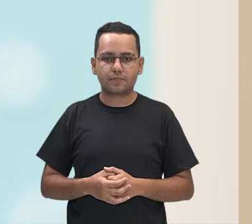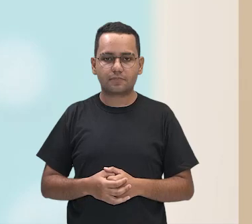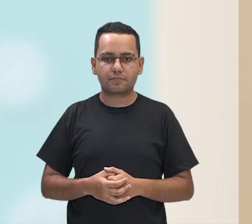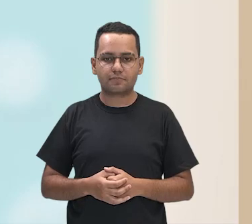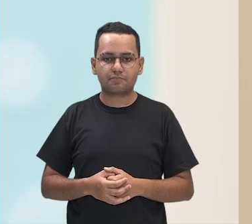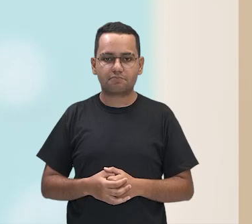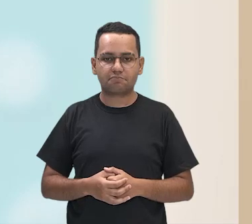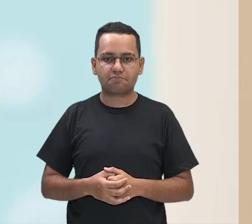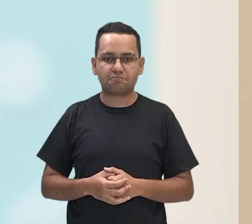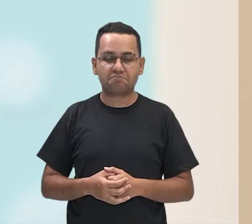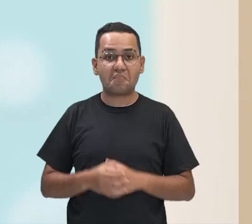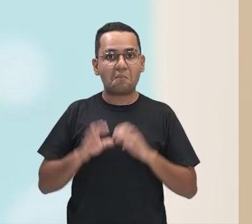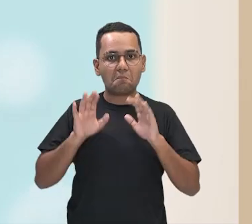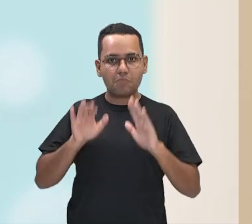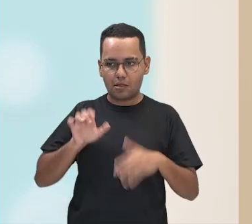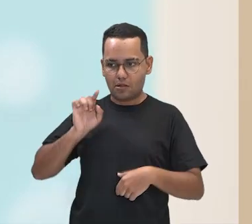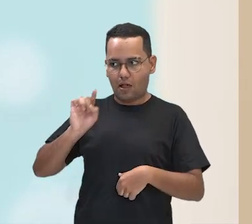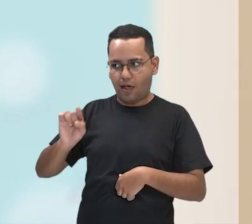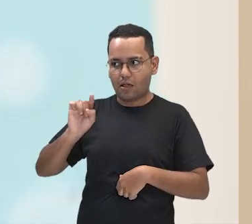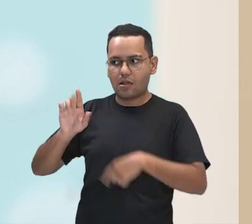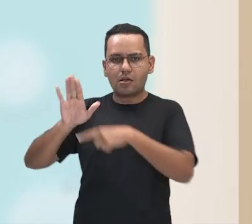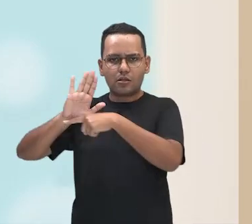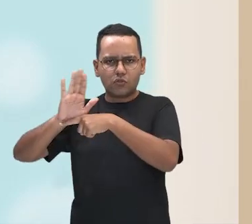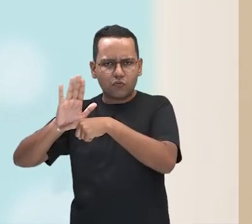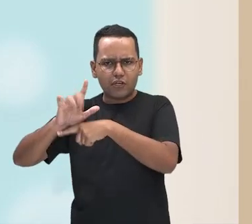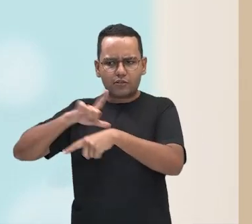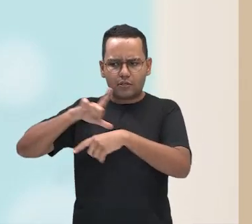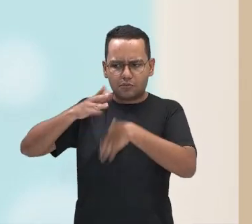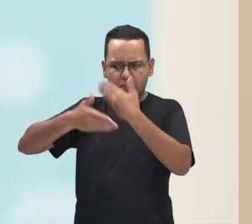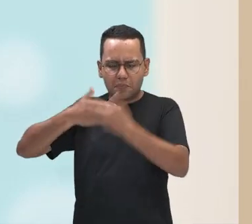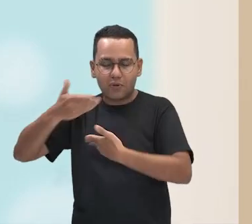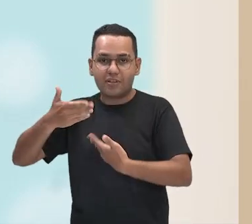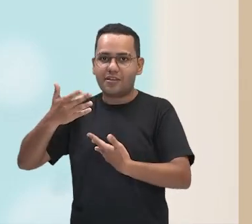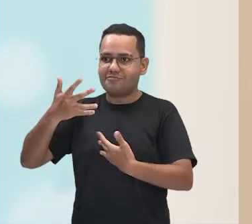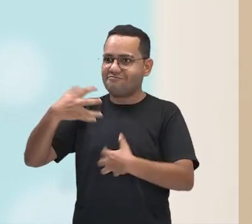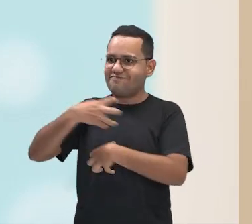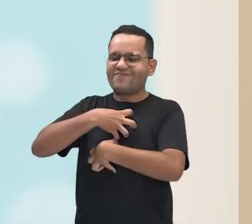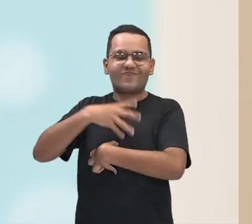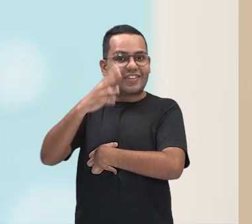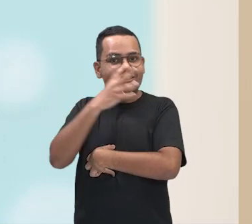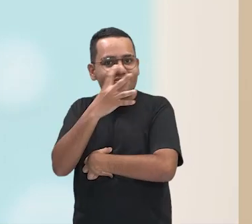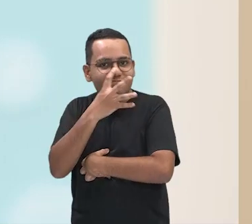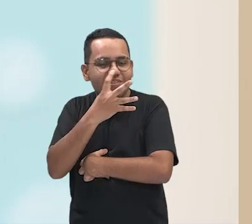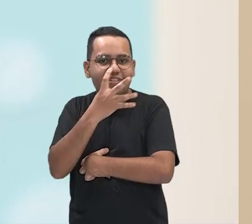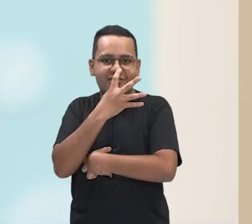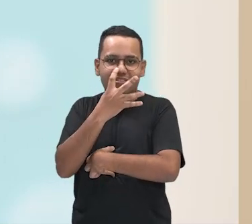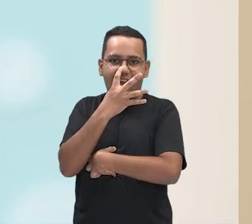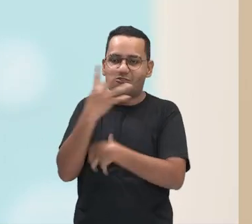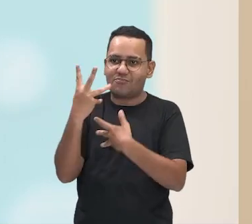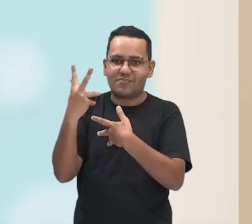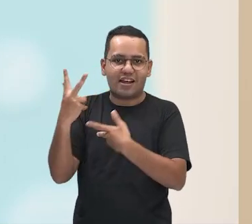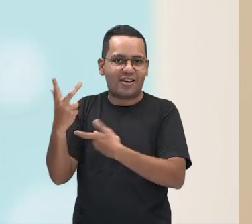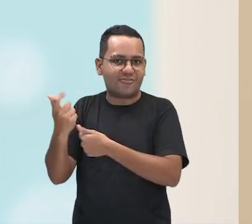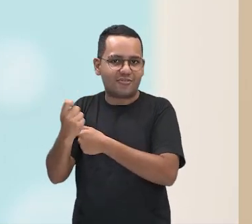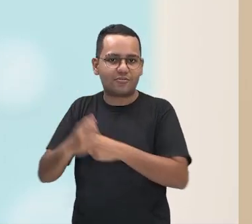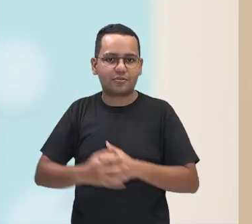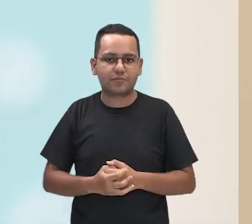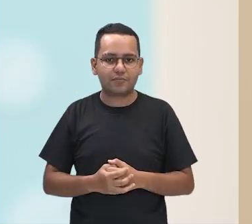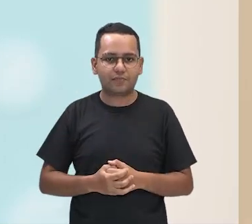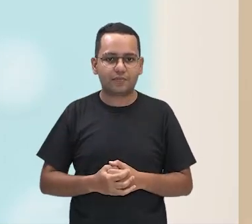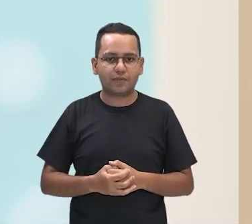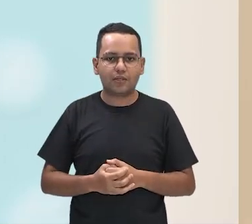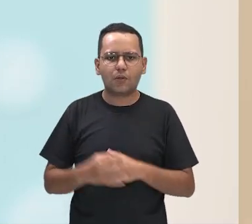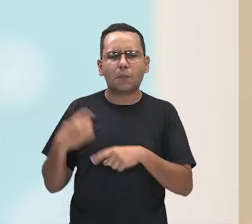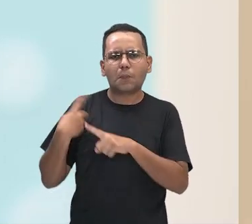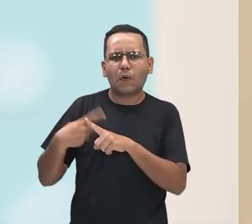Esse processo da animação digital, ele me encanta demais. Por quê? O suporte, quando a gente fala de